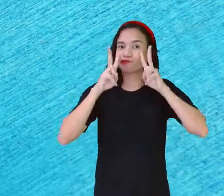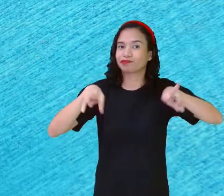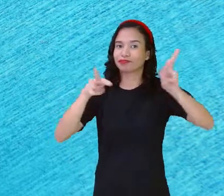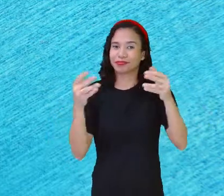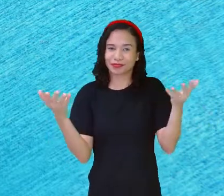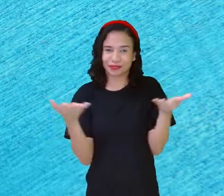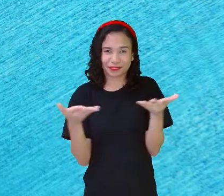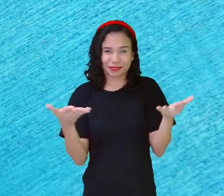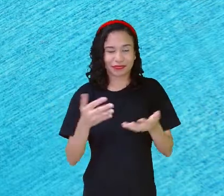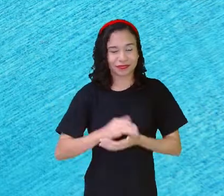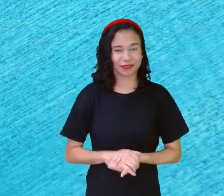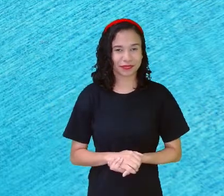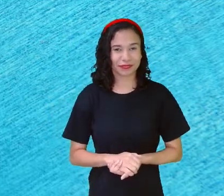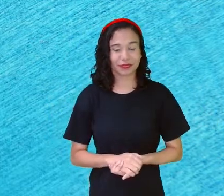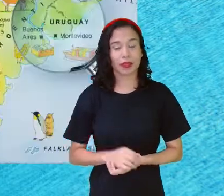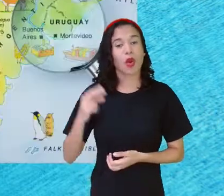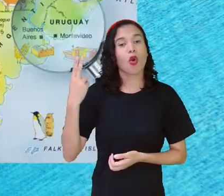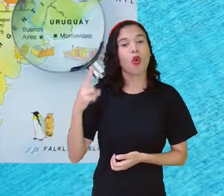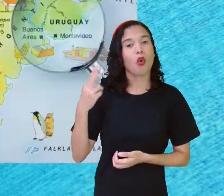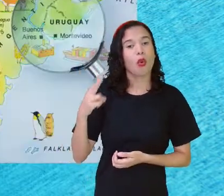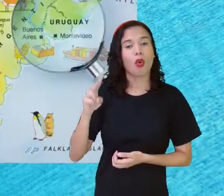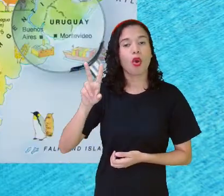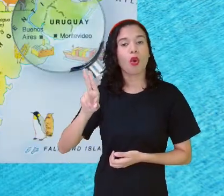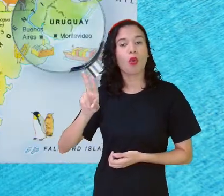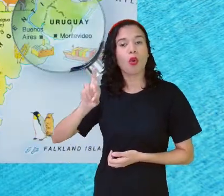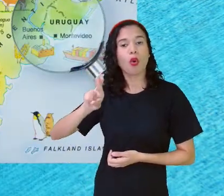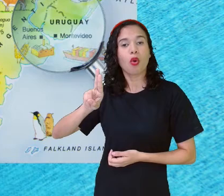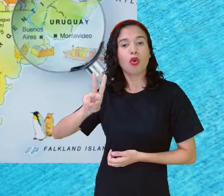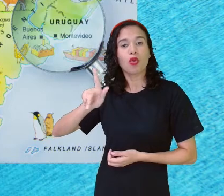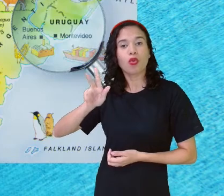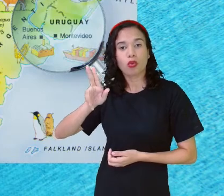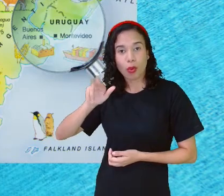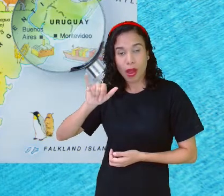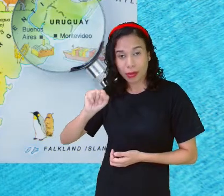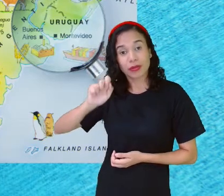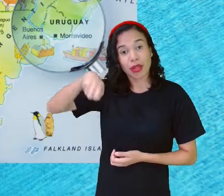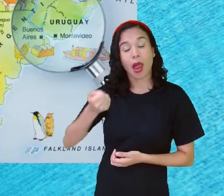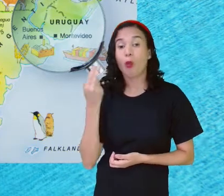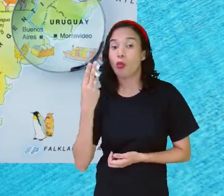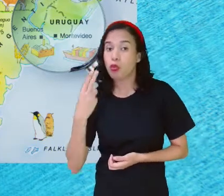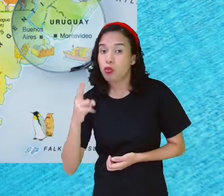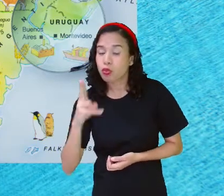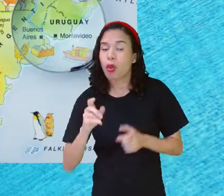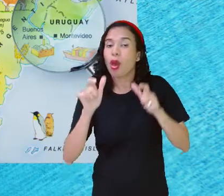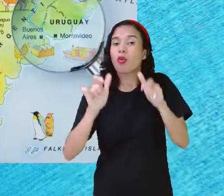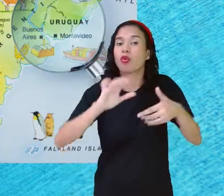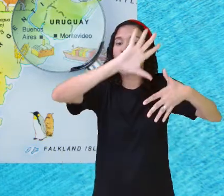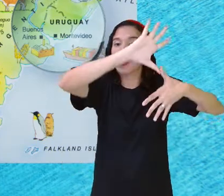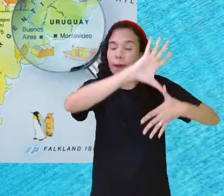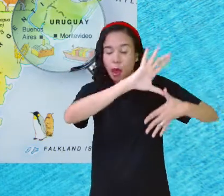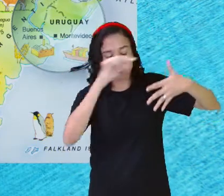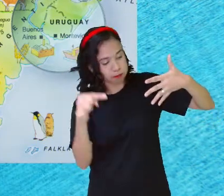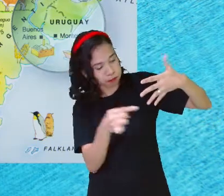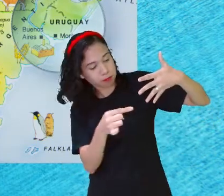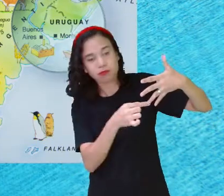agora. O Uruguai, ó, se localiza, como eu acabei de falar, na América do Sul. Vocês sabem